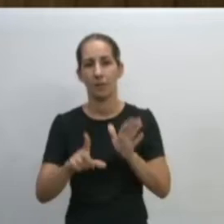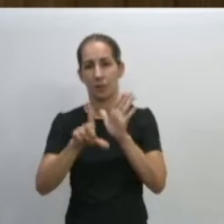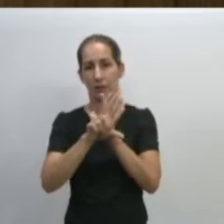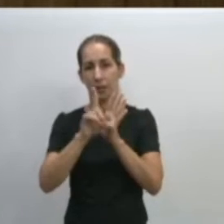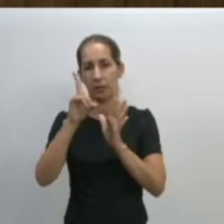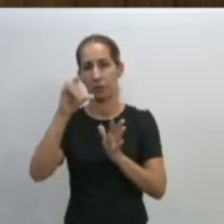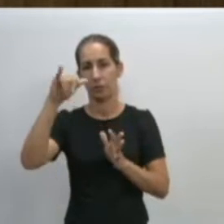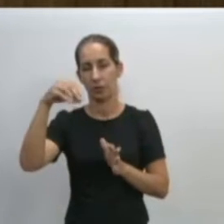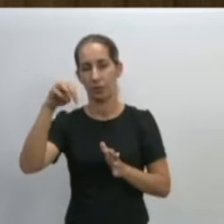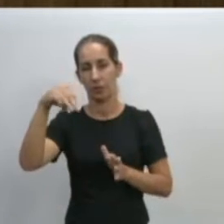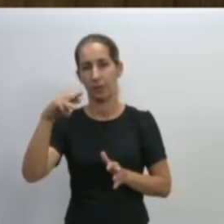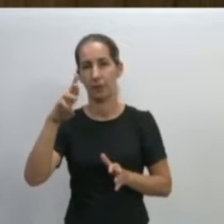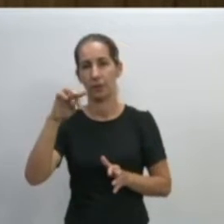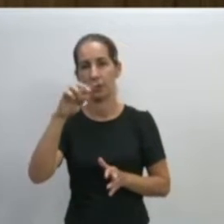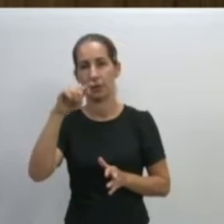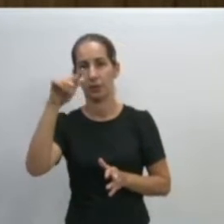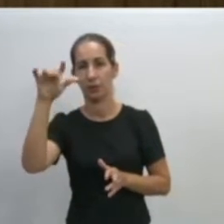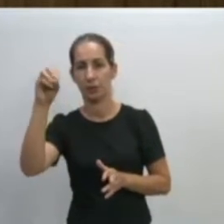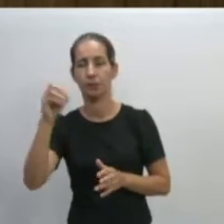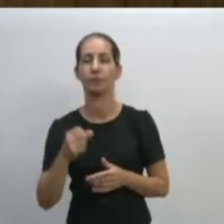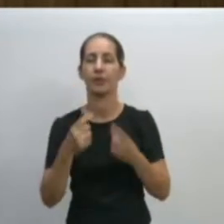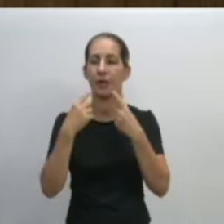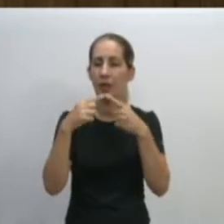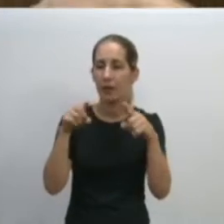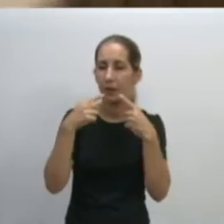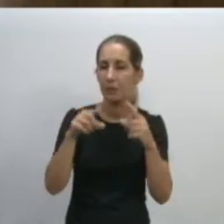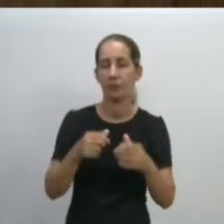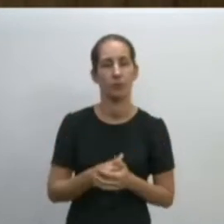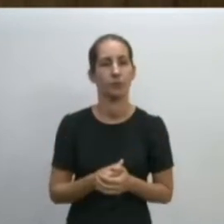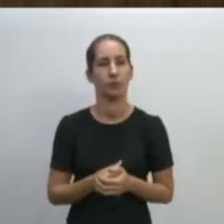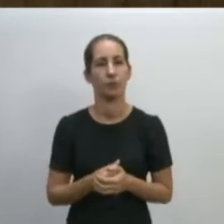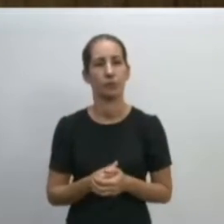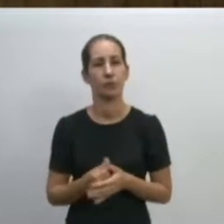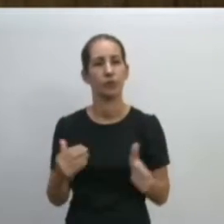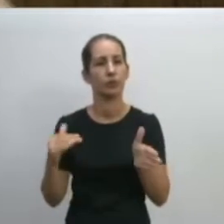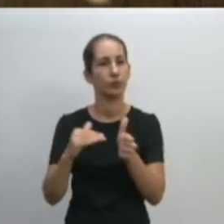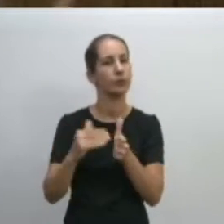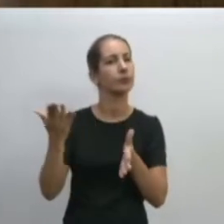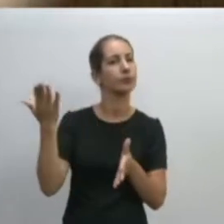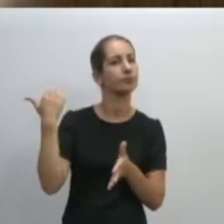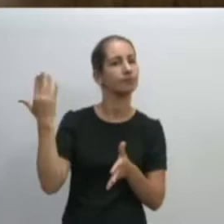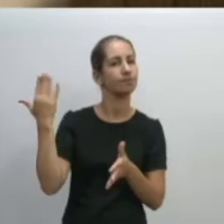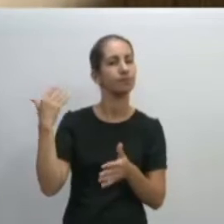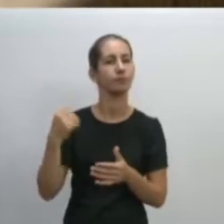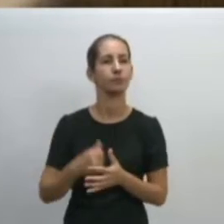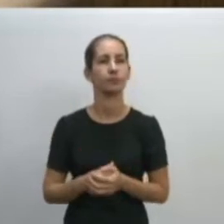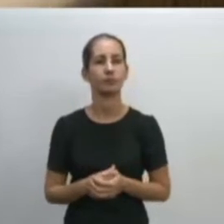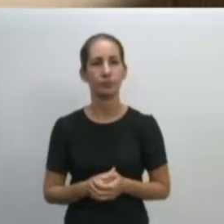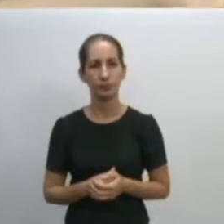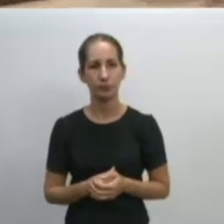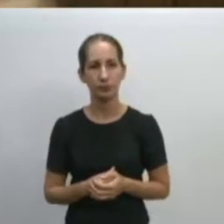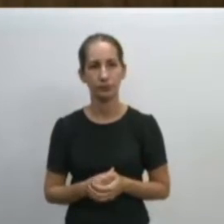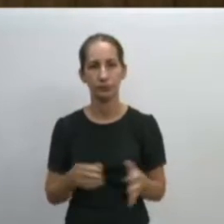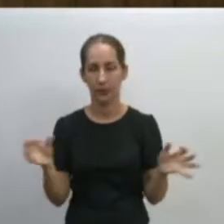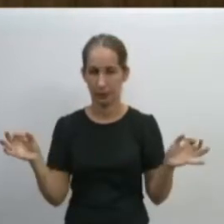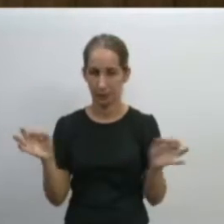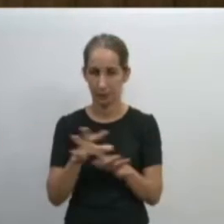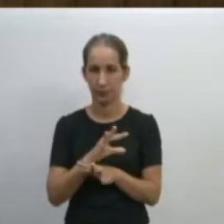Djalma Maranhão, nos reclamam que nesse último, quando